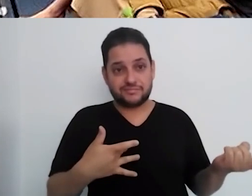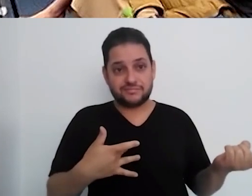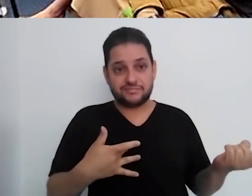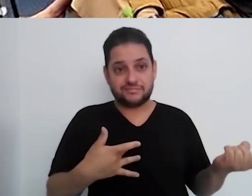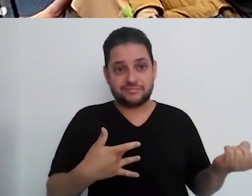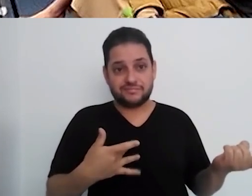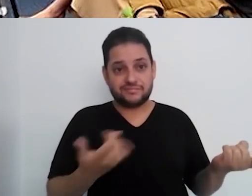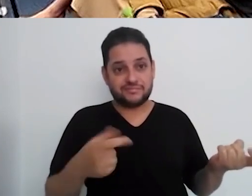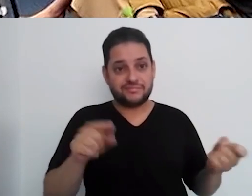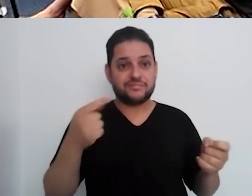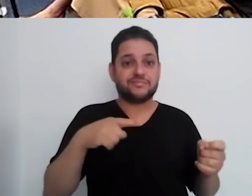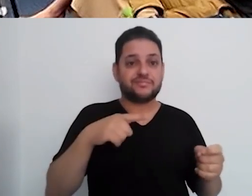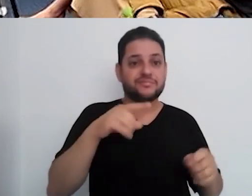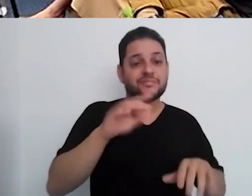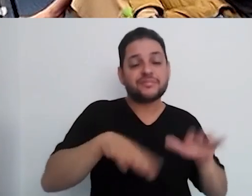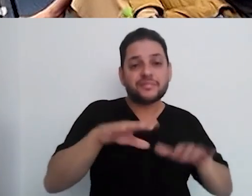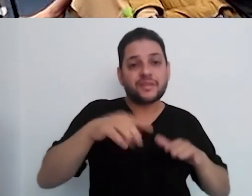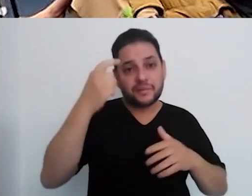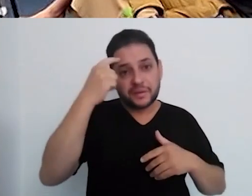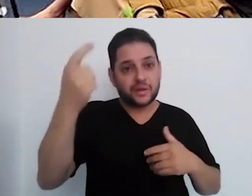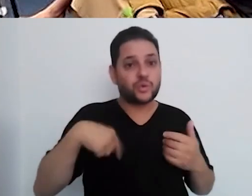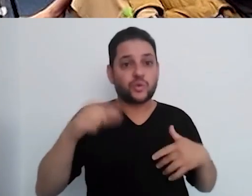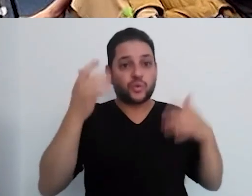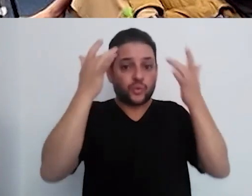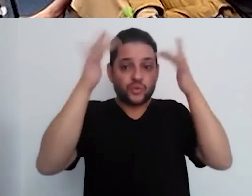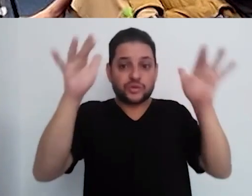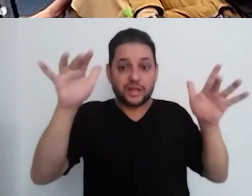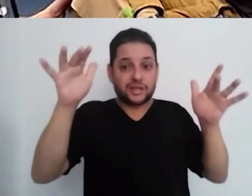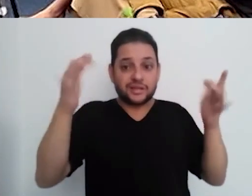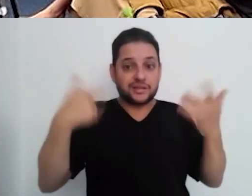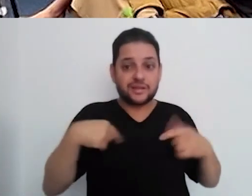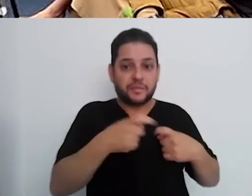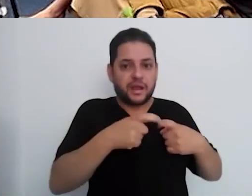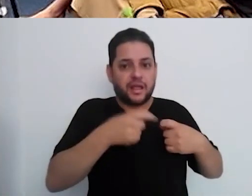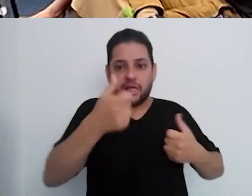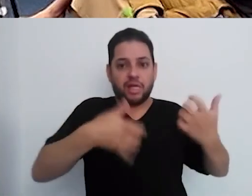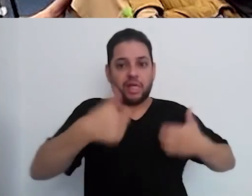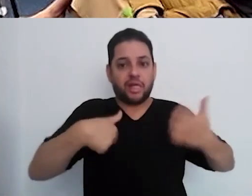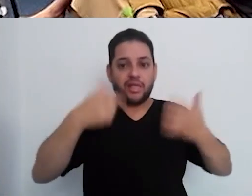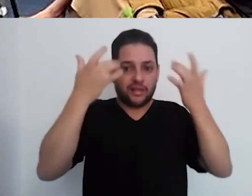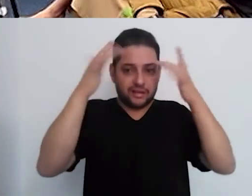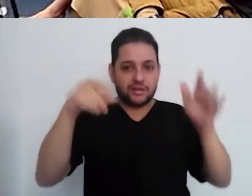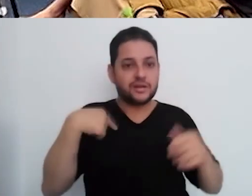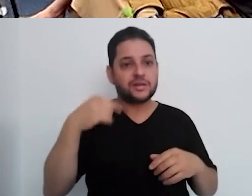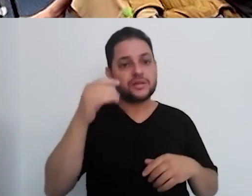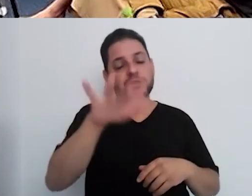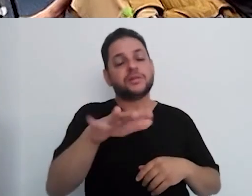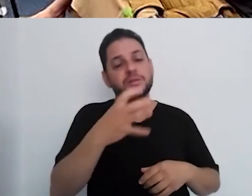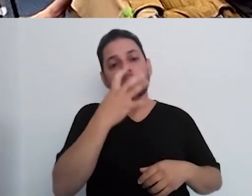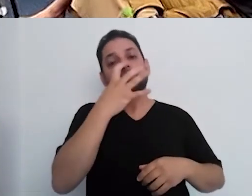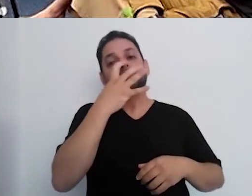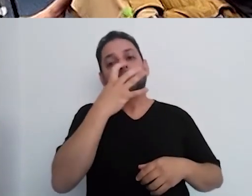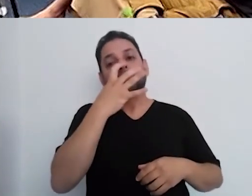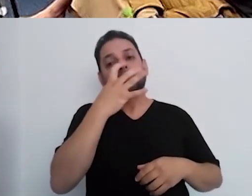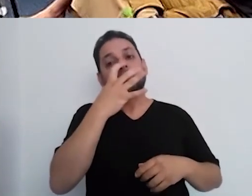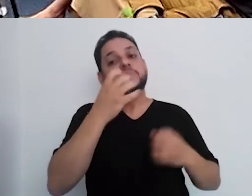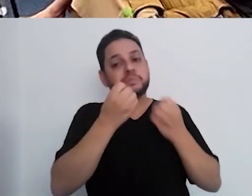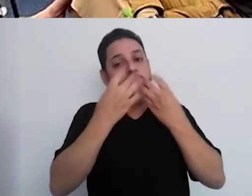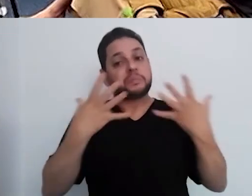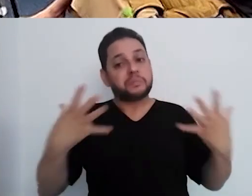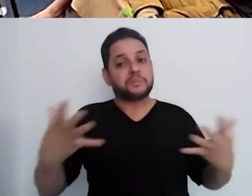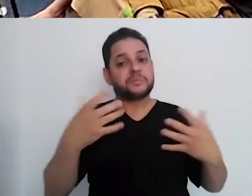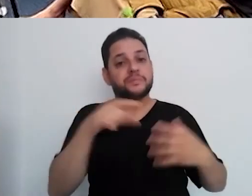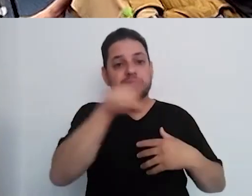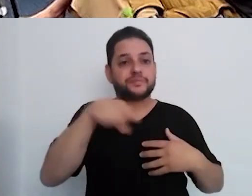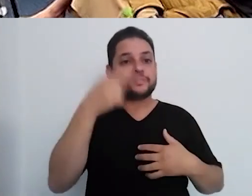fico super tensa, porque é isso, eu não sei do que eu estou falando, né? E eu achei isso incrível, assim, realmente, porque vocês